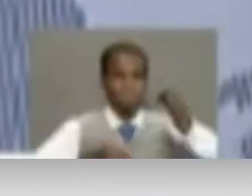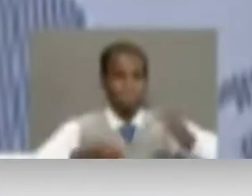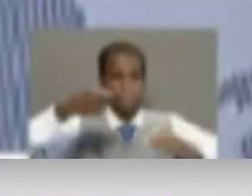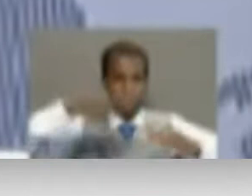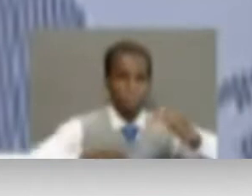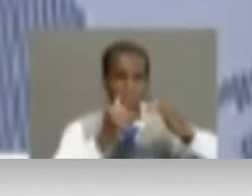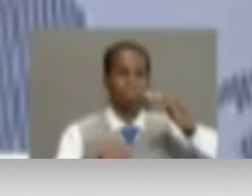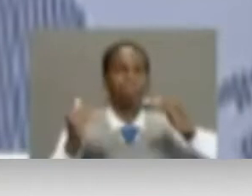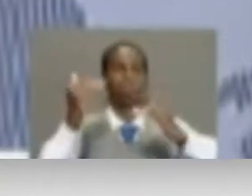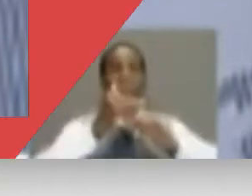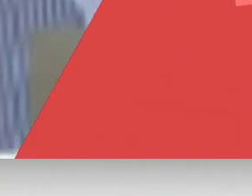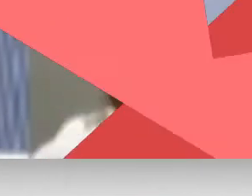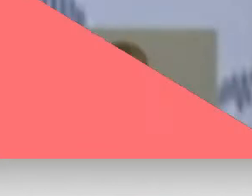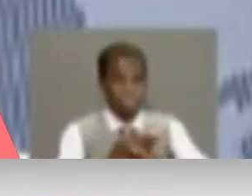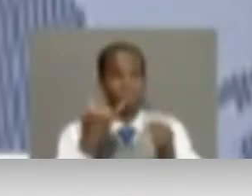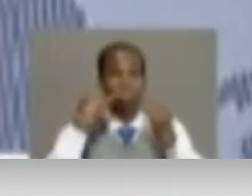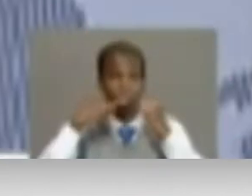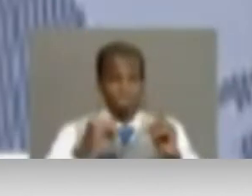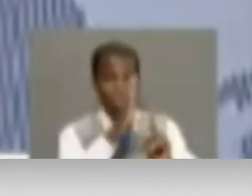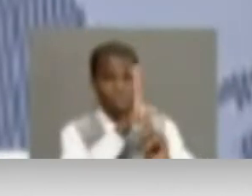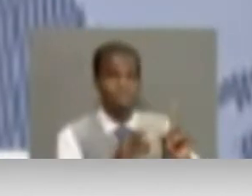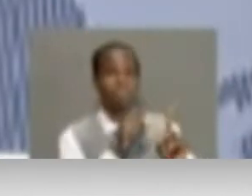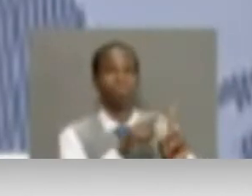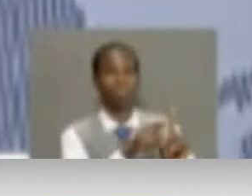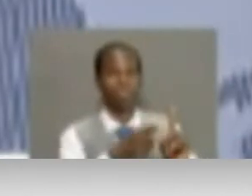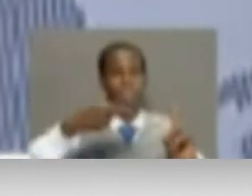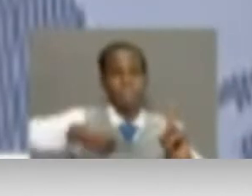aqui, a anulação da candidatura do